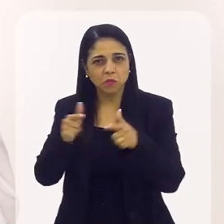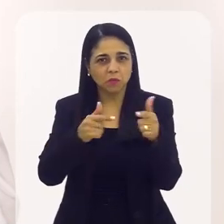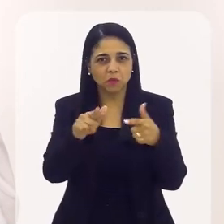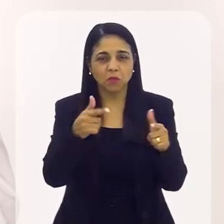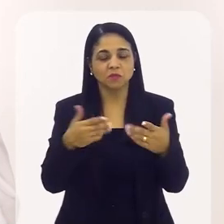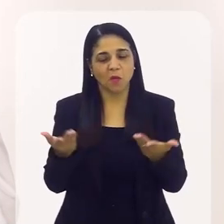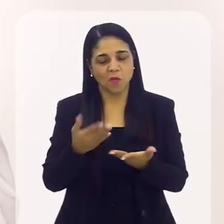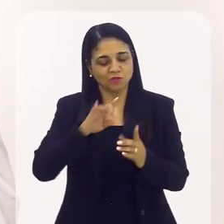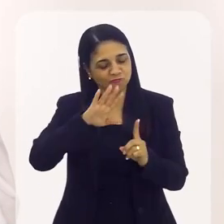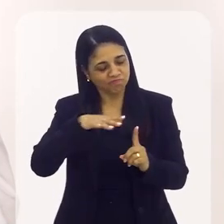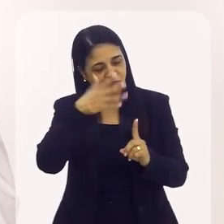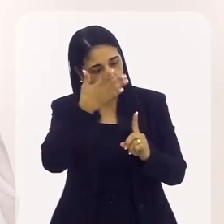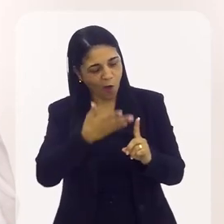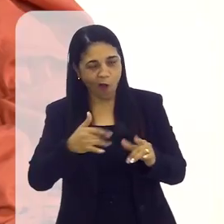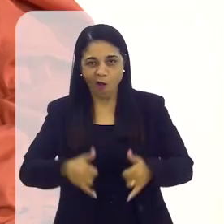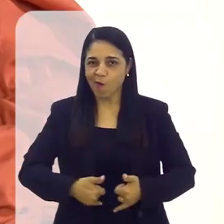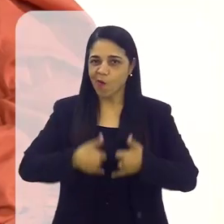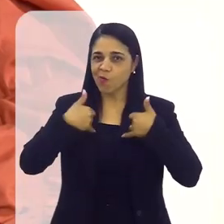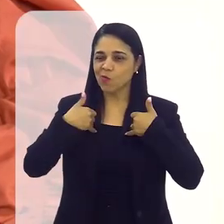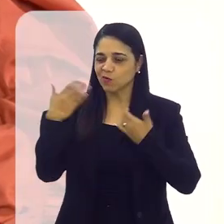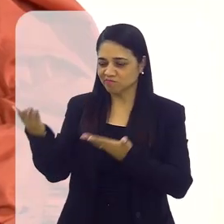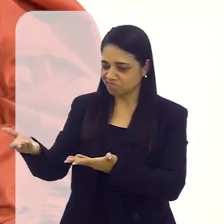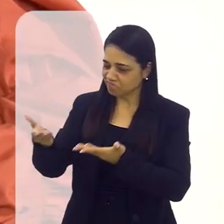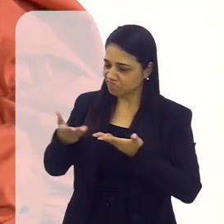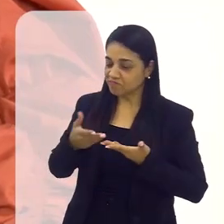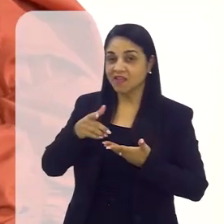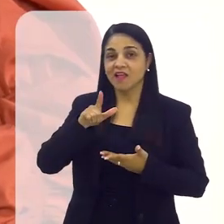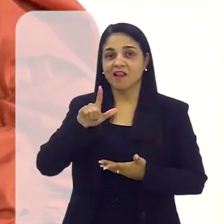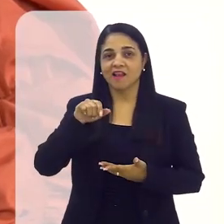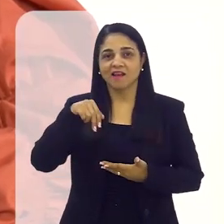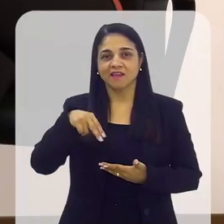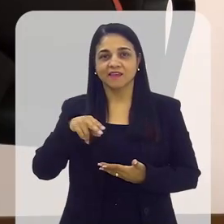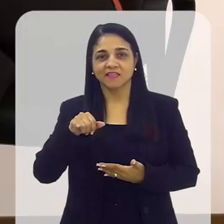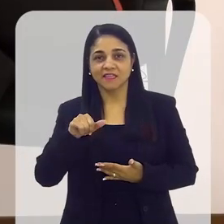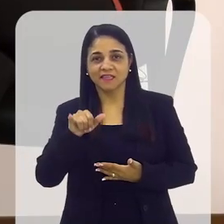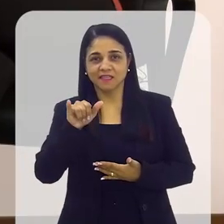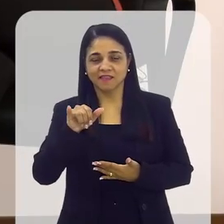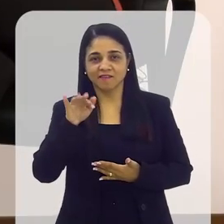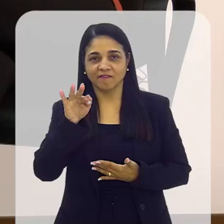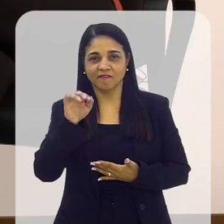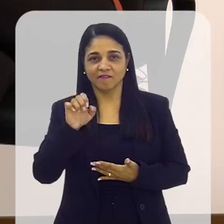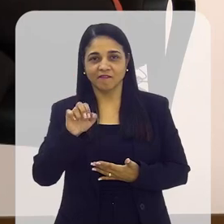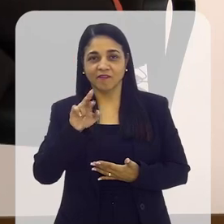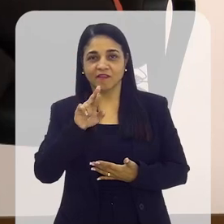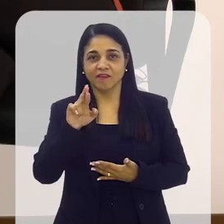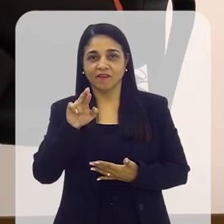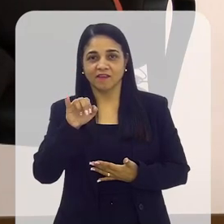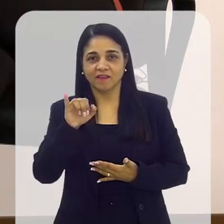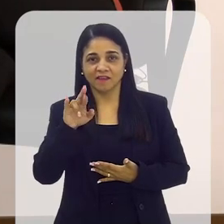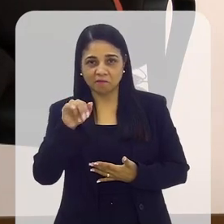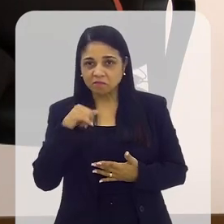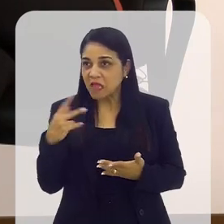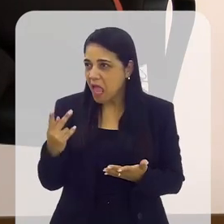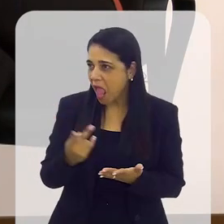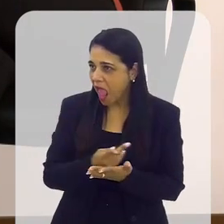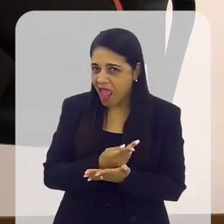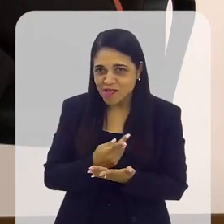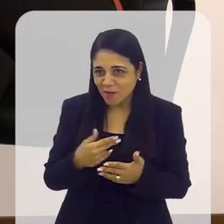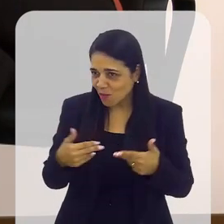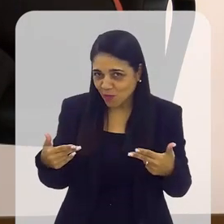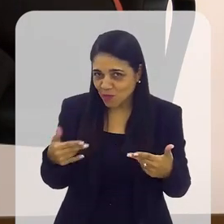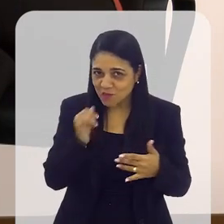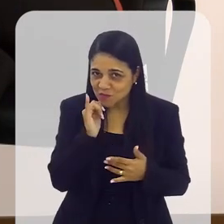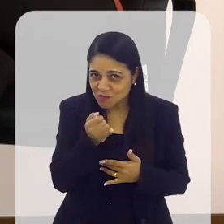a honra de receber aqui a nossa querida Leni Ferreira. Tudo bom? Tudo bom. Errei alguma